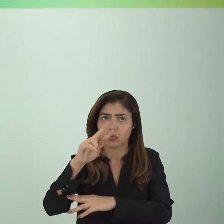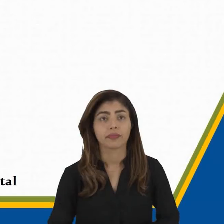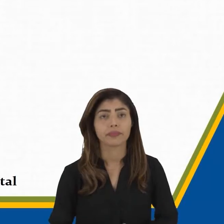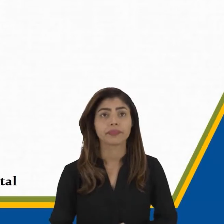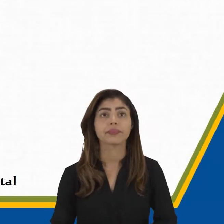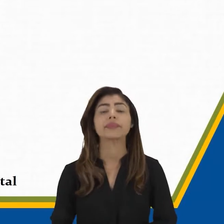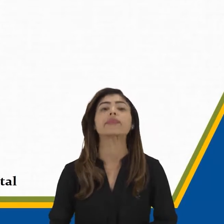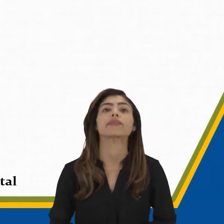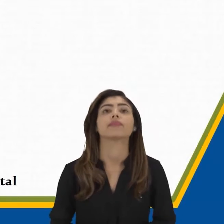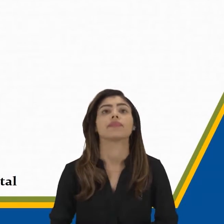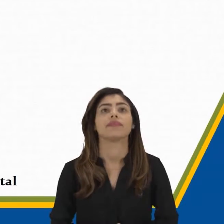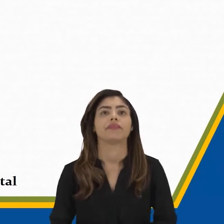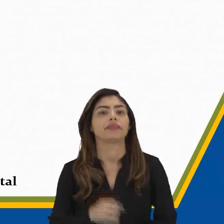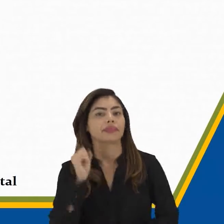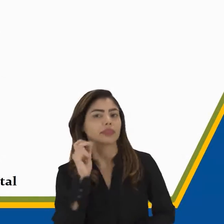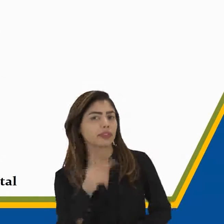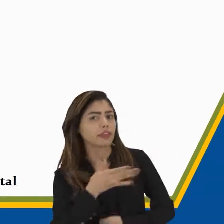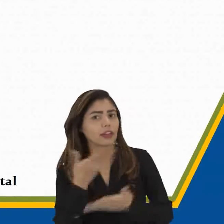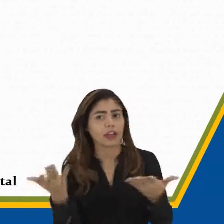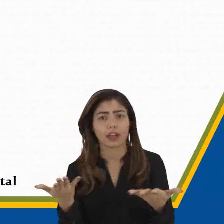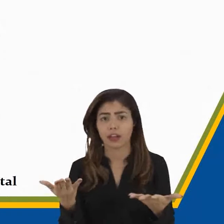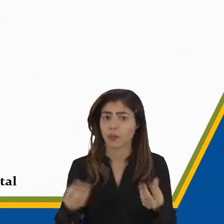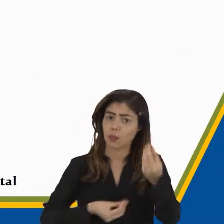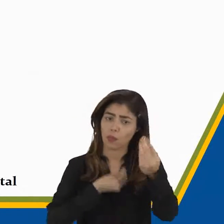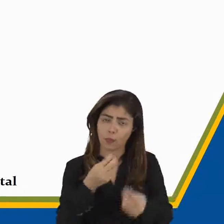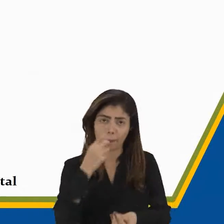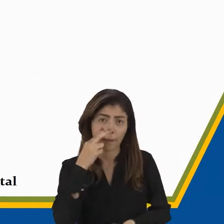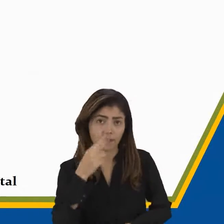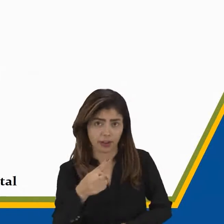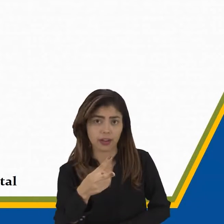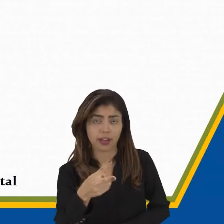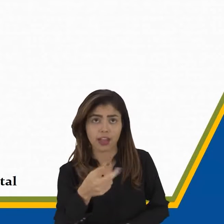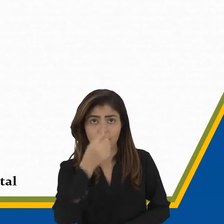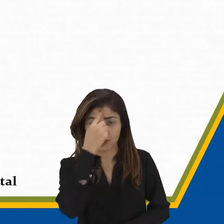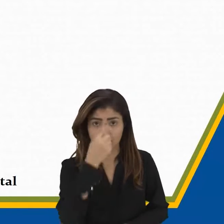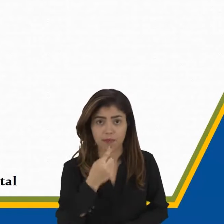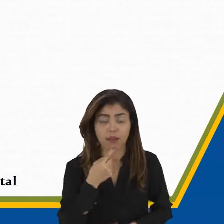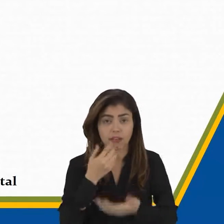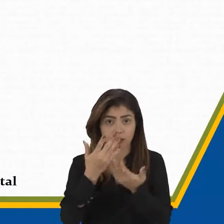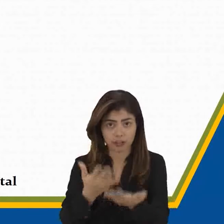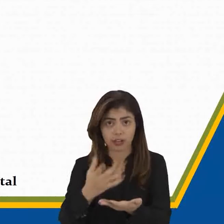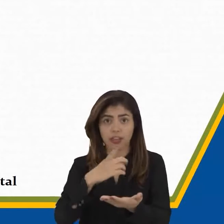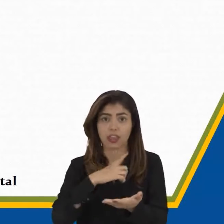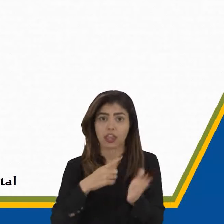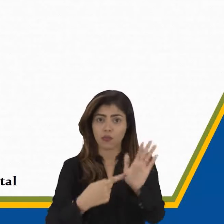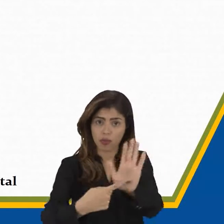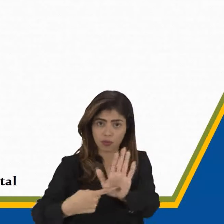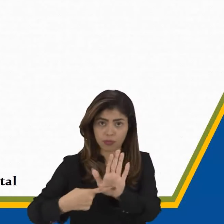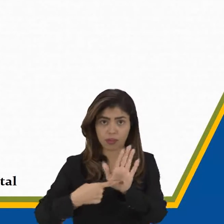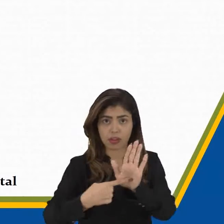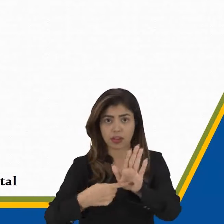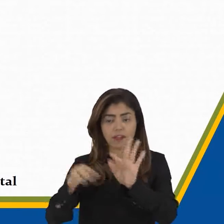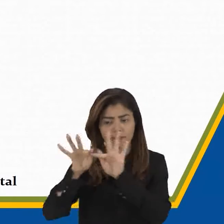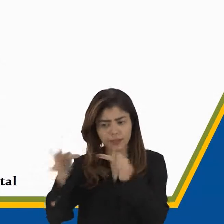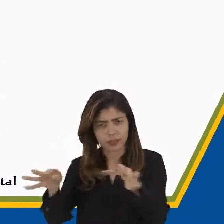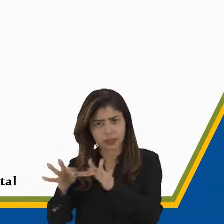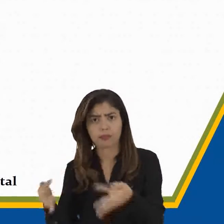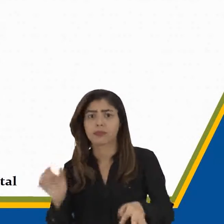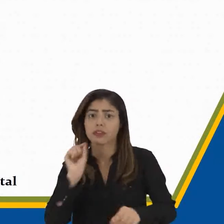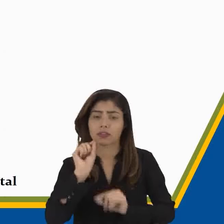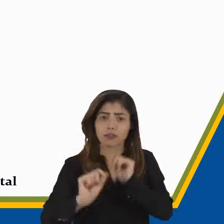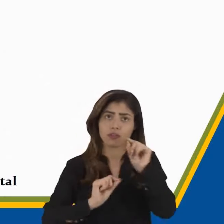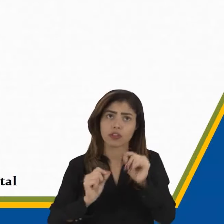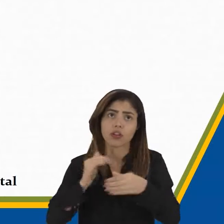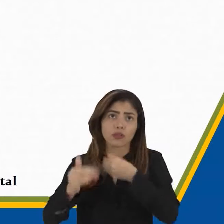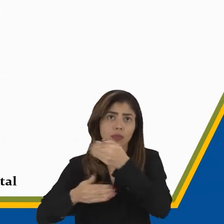ecossistemas. Ok, e aí como vocês podem ver no nosso slide, a gente tem aqui uma representação simplificada do processo